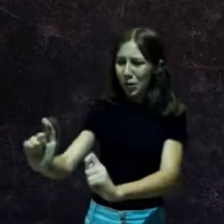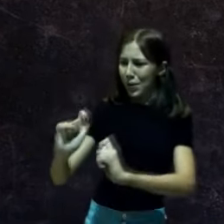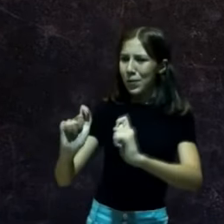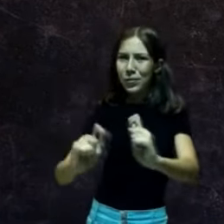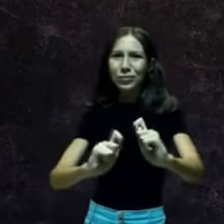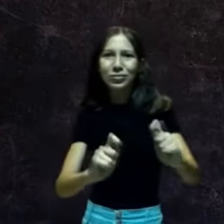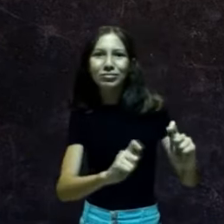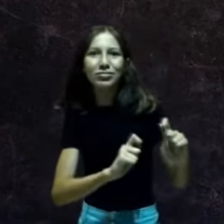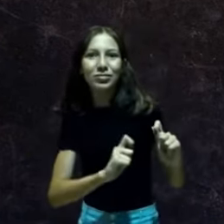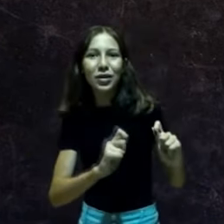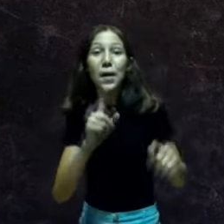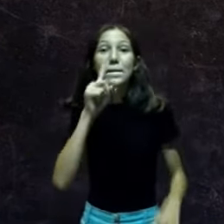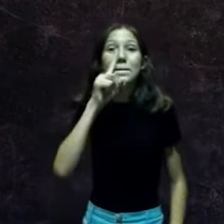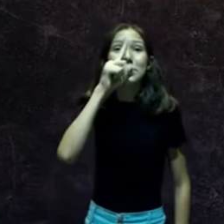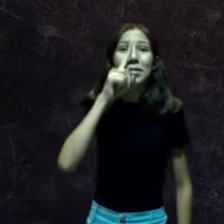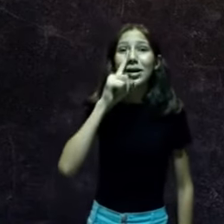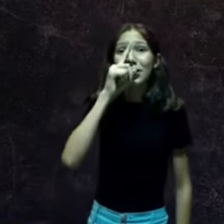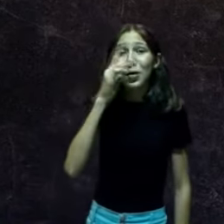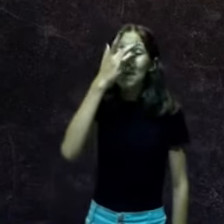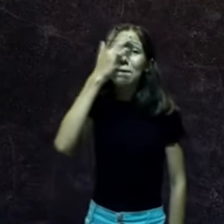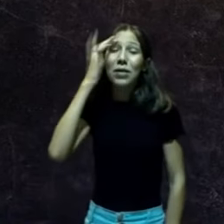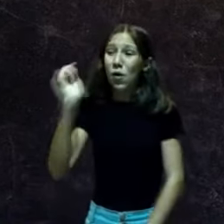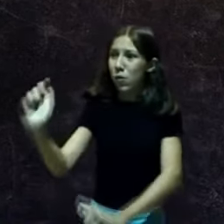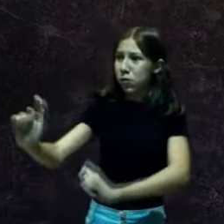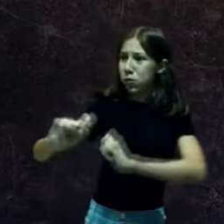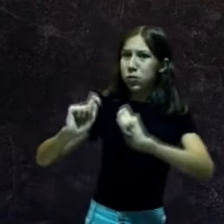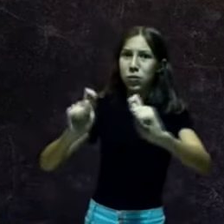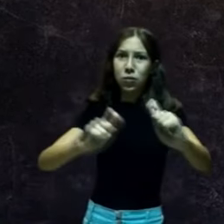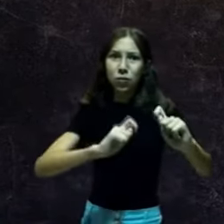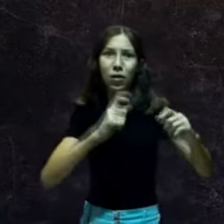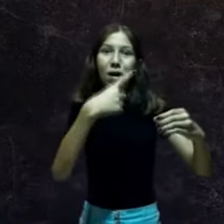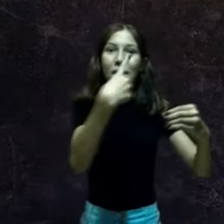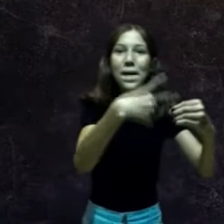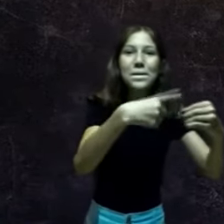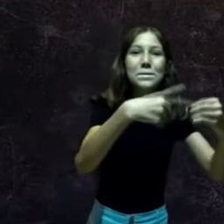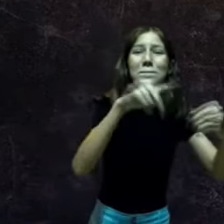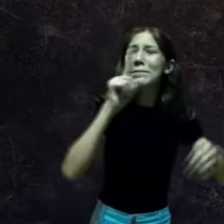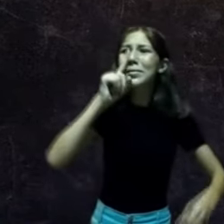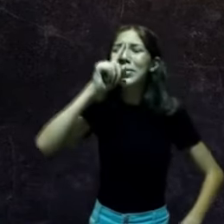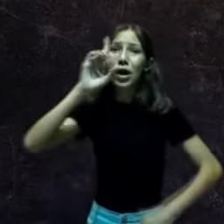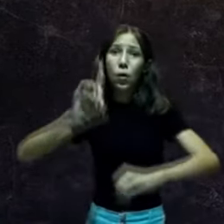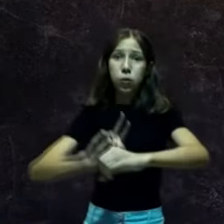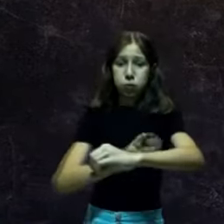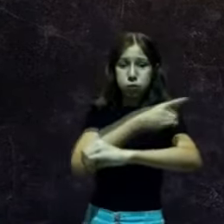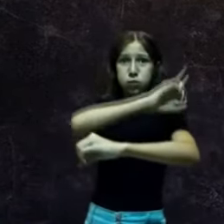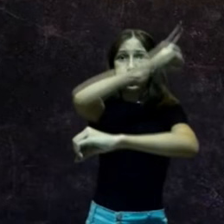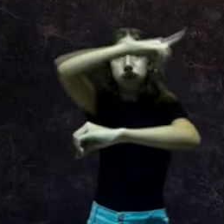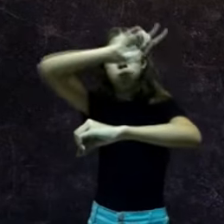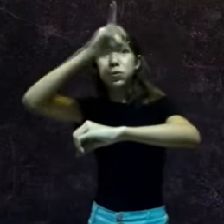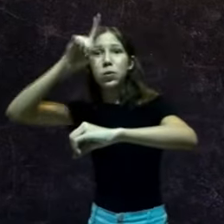em perigos entre gentios, em perigos na cidade, em perigos no deserto, em perigos no